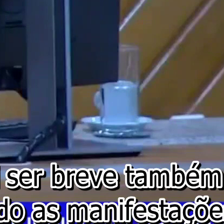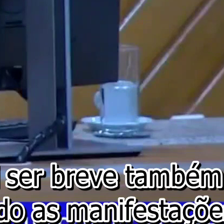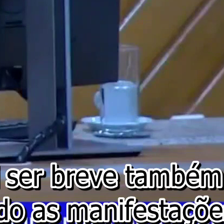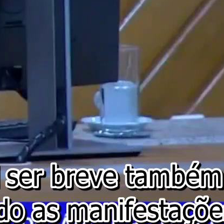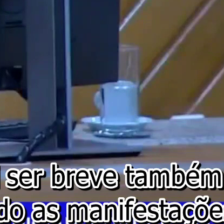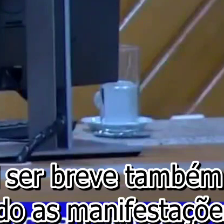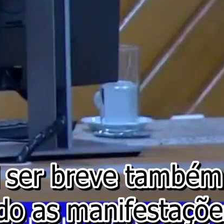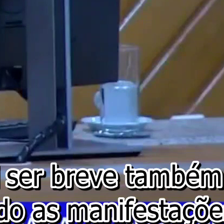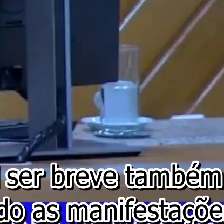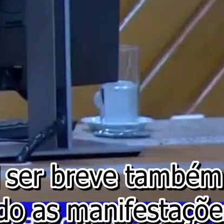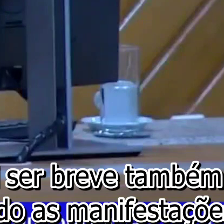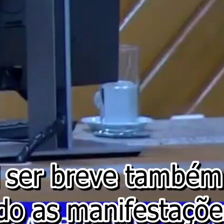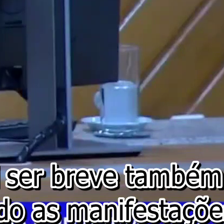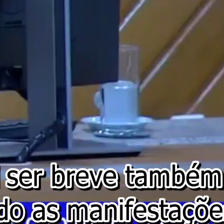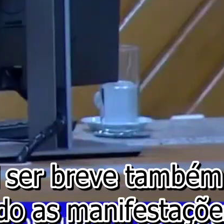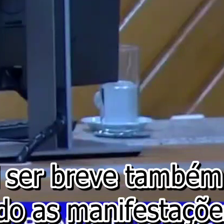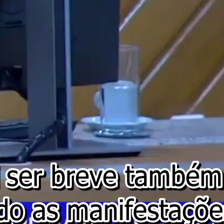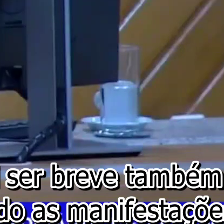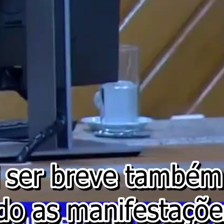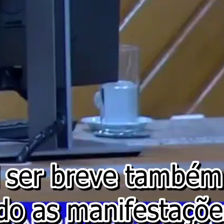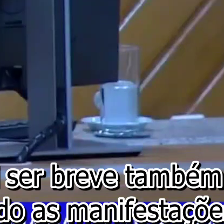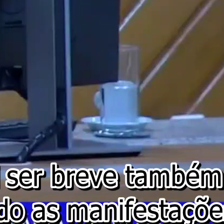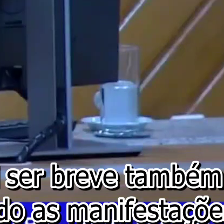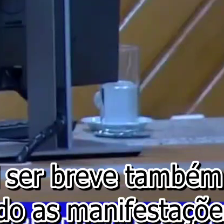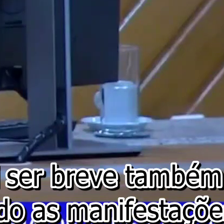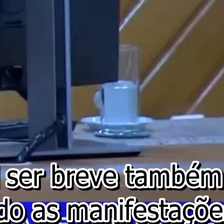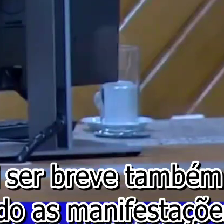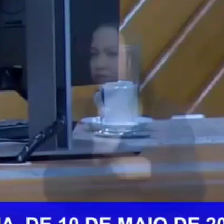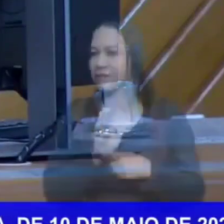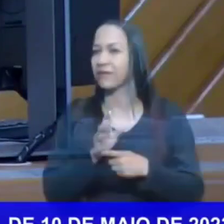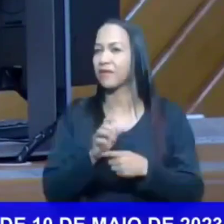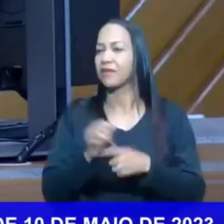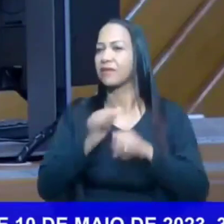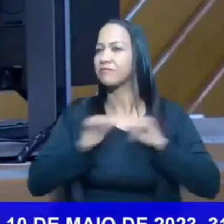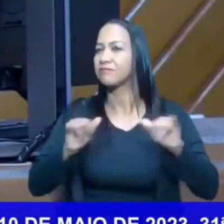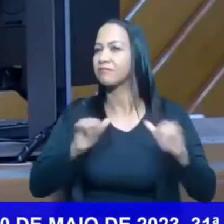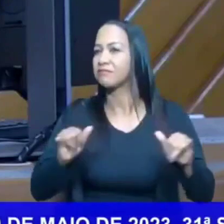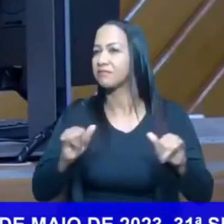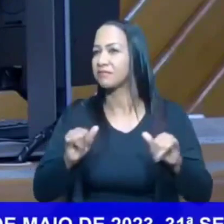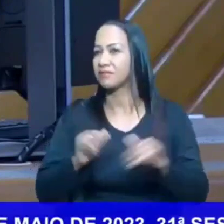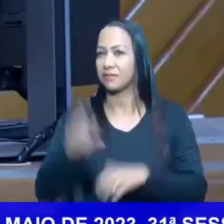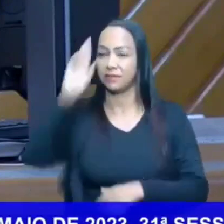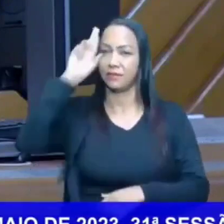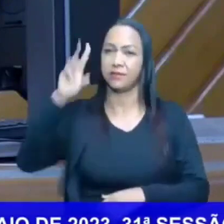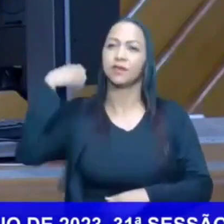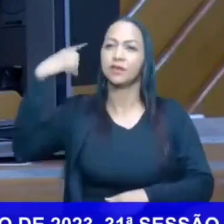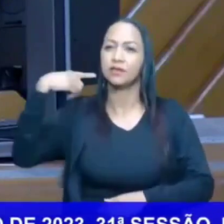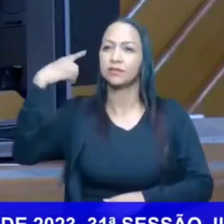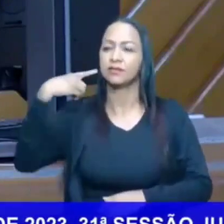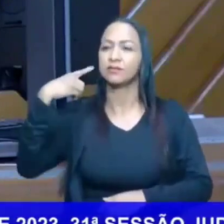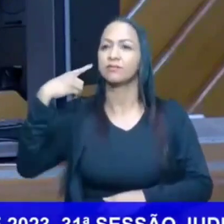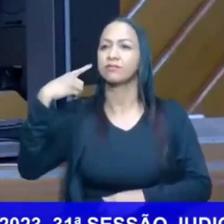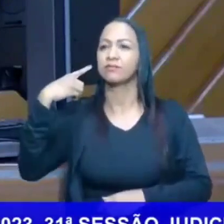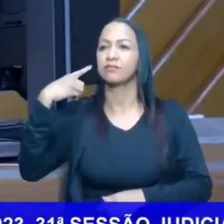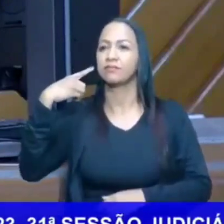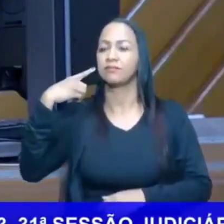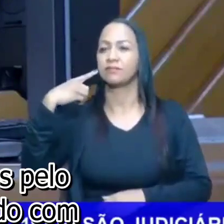eu ia me limitar a reiterar o parecer, mas considerando as manifestações do senhor advogado,